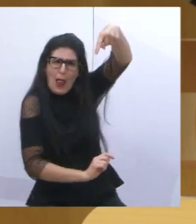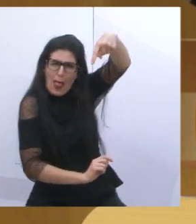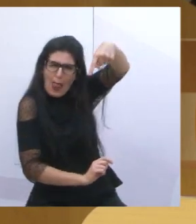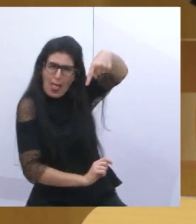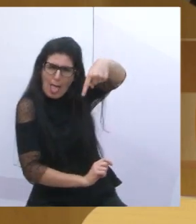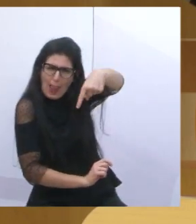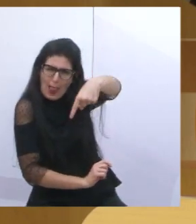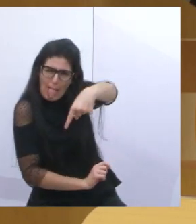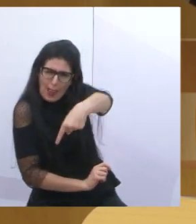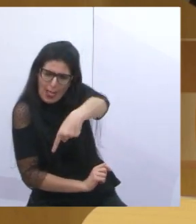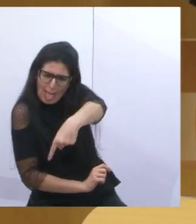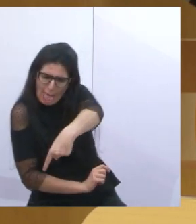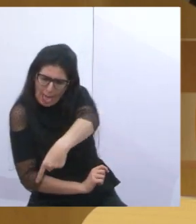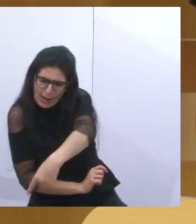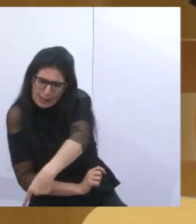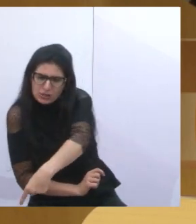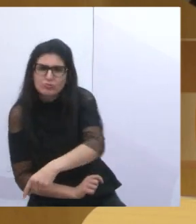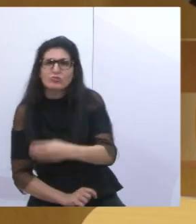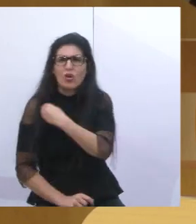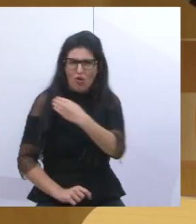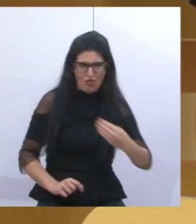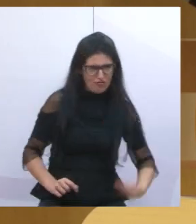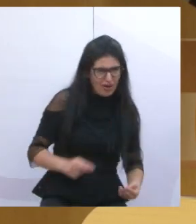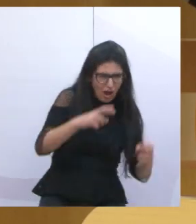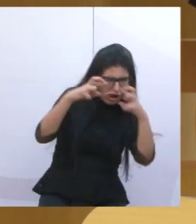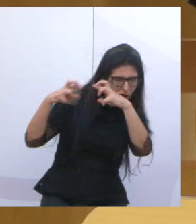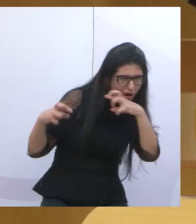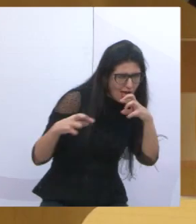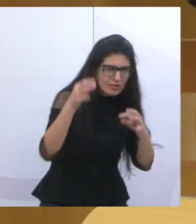Será que o governo está fazendo o papel de fiscalização direitinho?